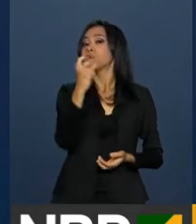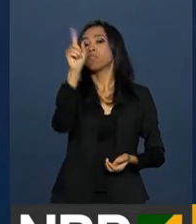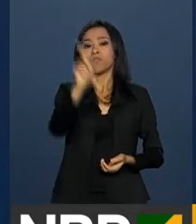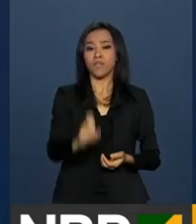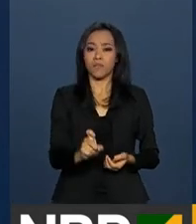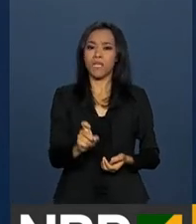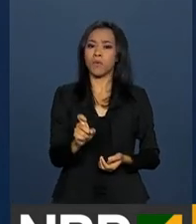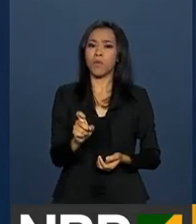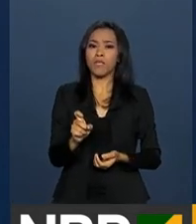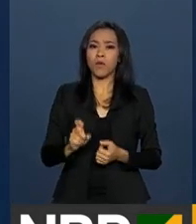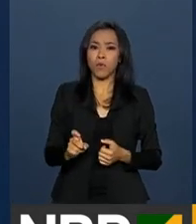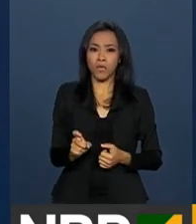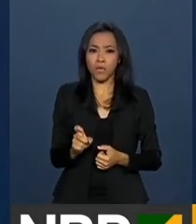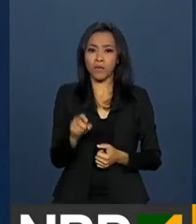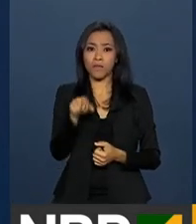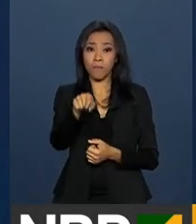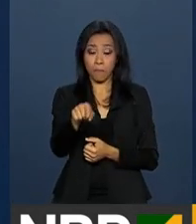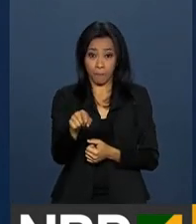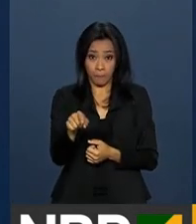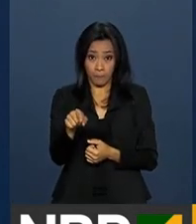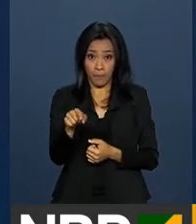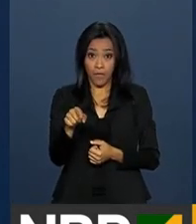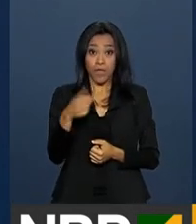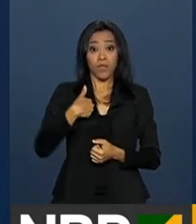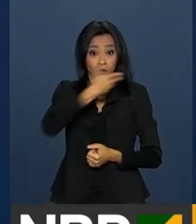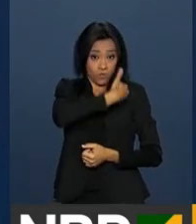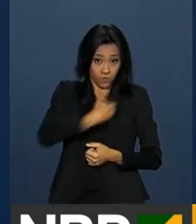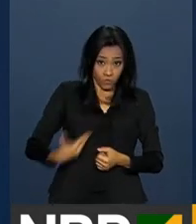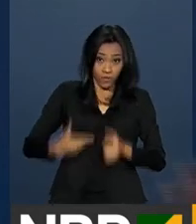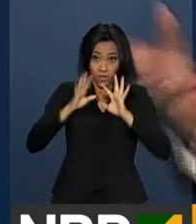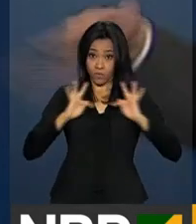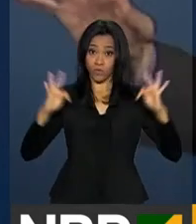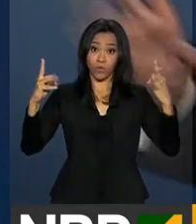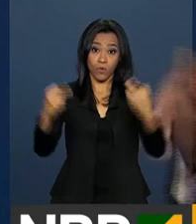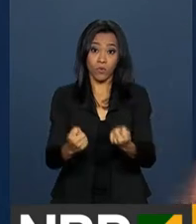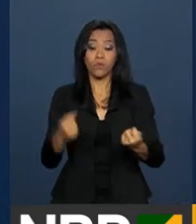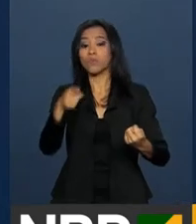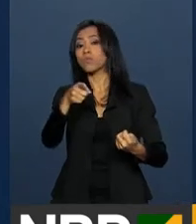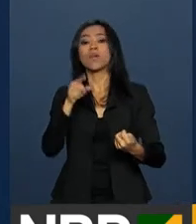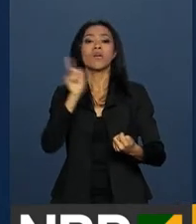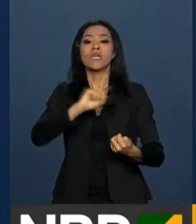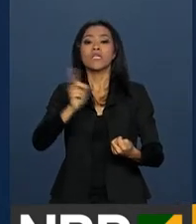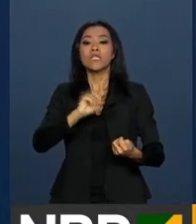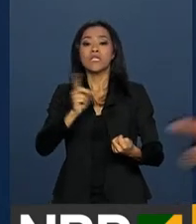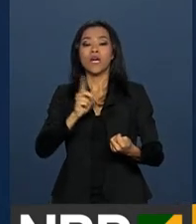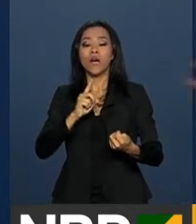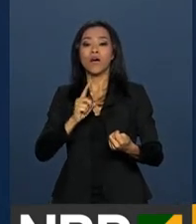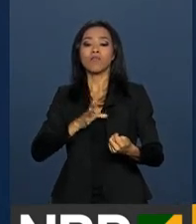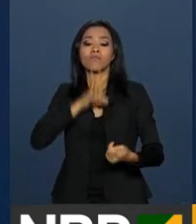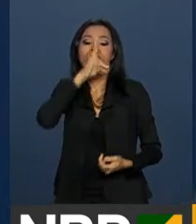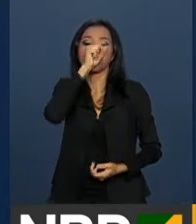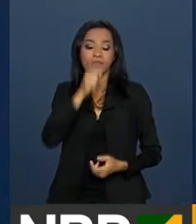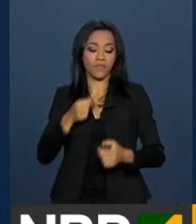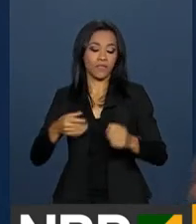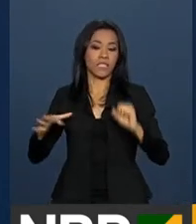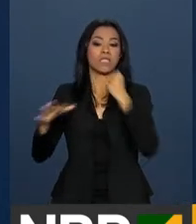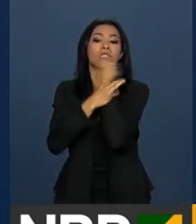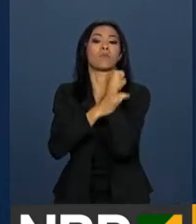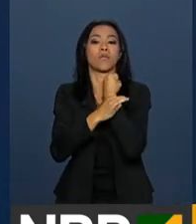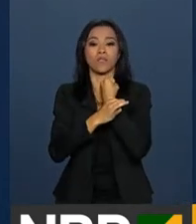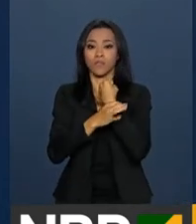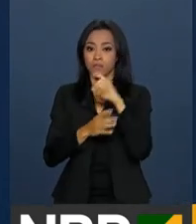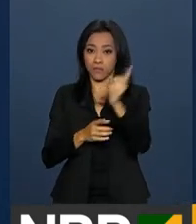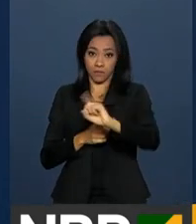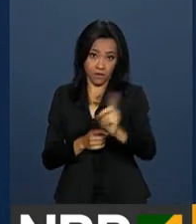duas vezes secretário de segurança, eu percebia que os governos todos não se metiam na história da segurança. E, bom, segurança é questão